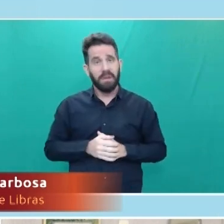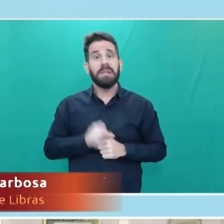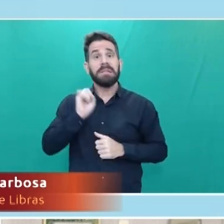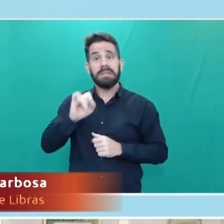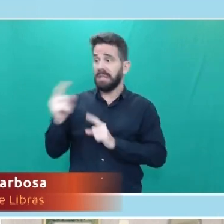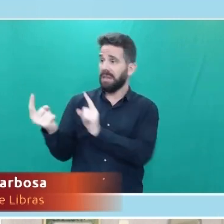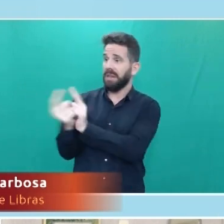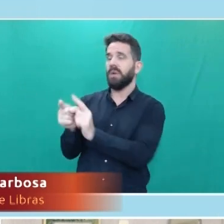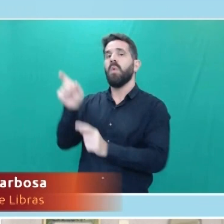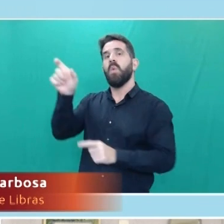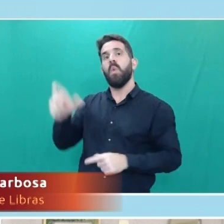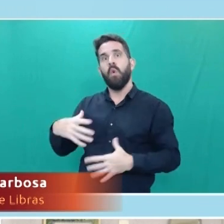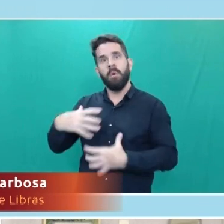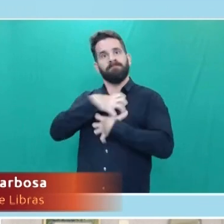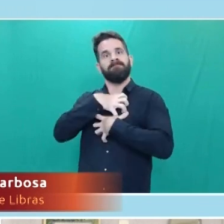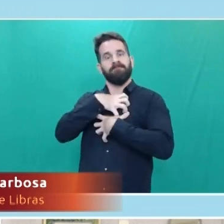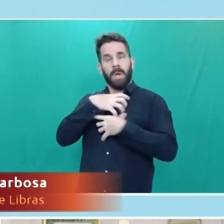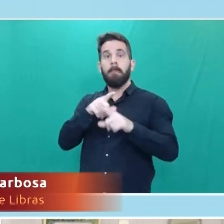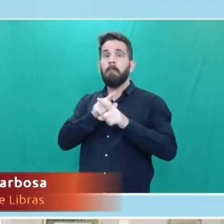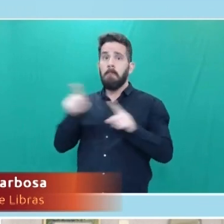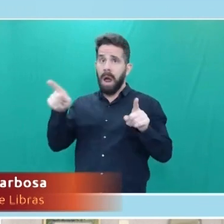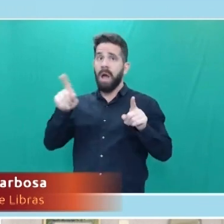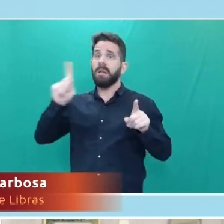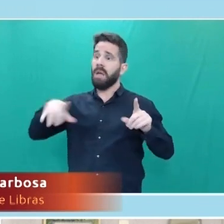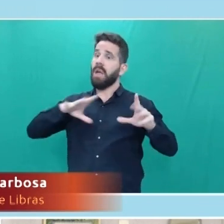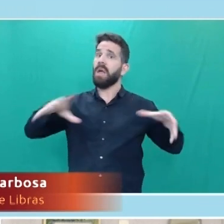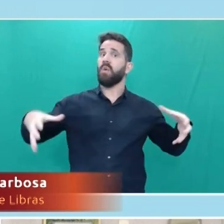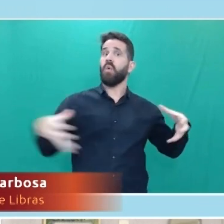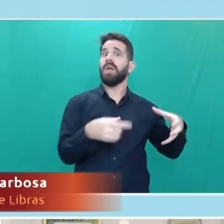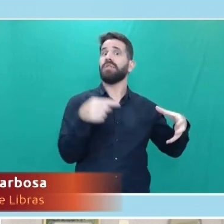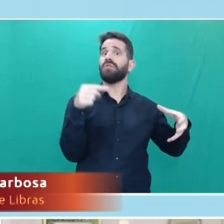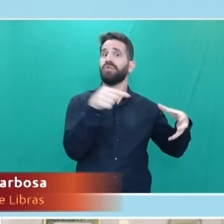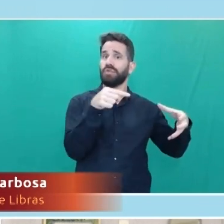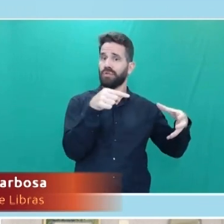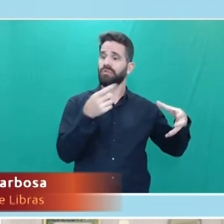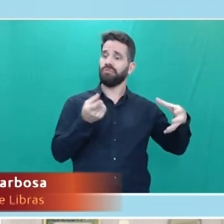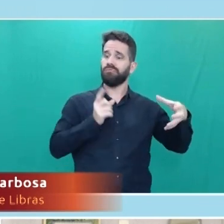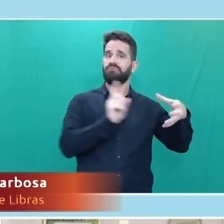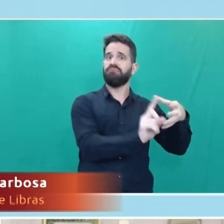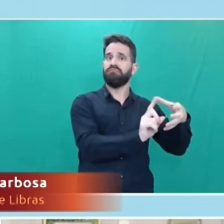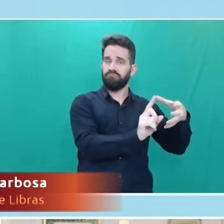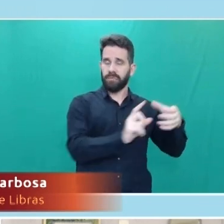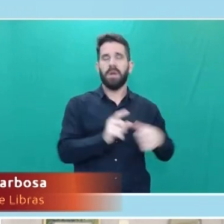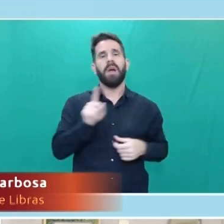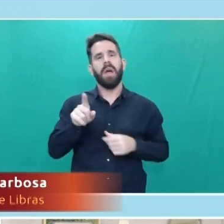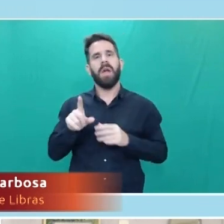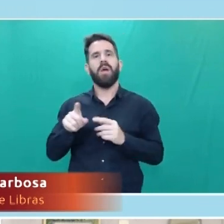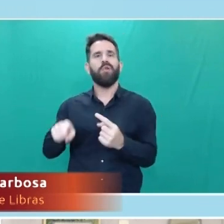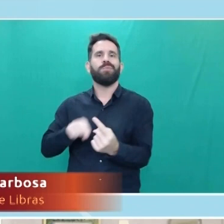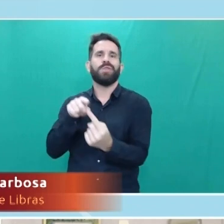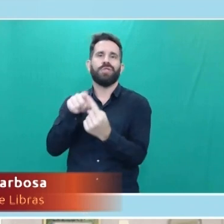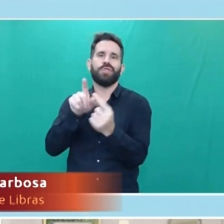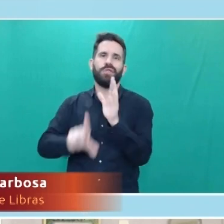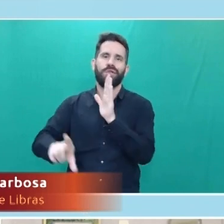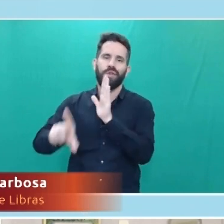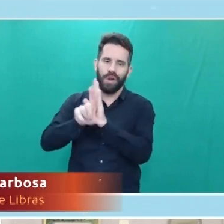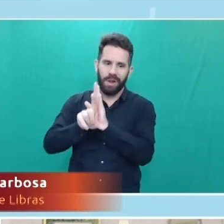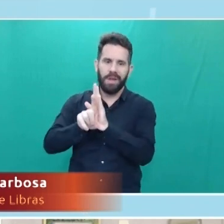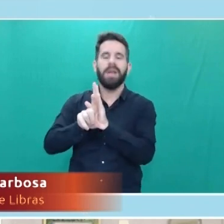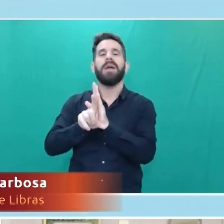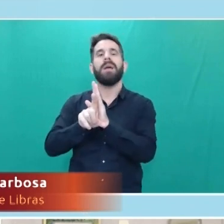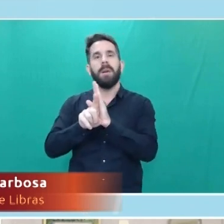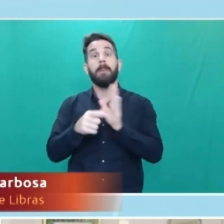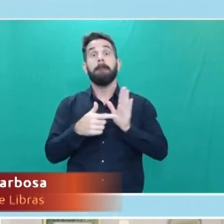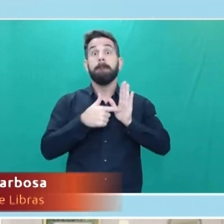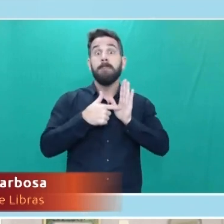o indivíduo. Então, esse foi o objetivo maior dessa lei, Camila, foi trazer a injúria